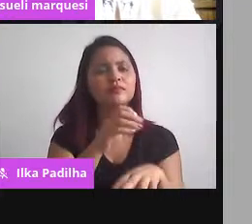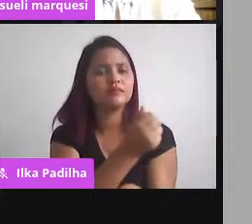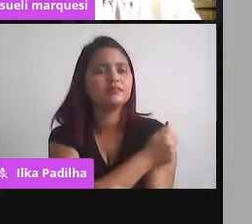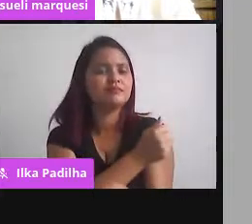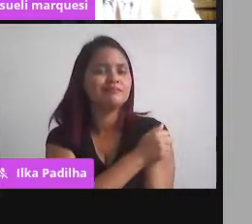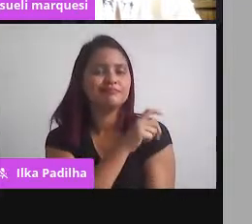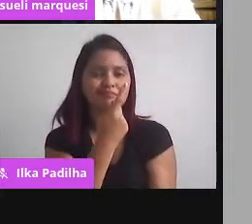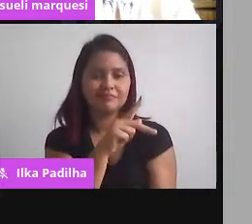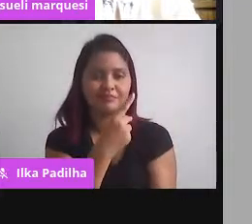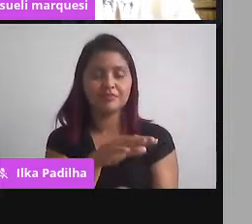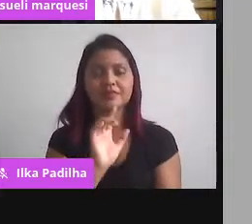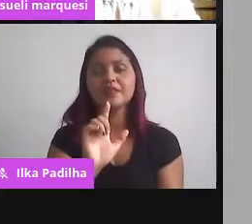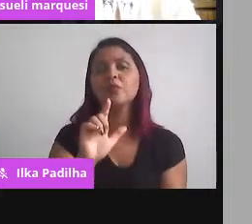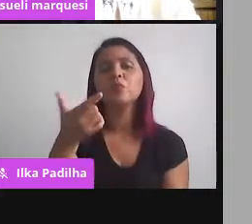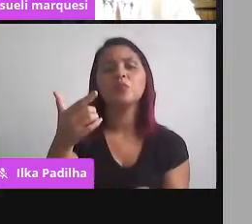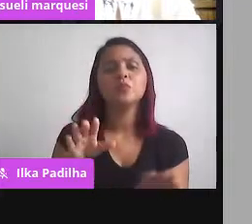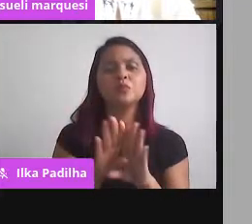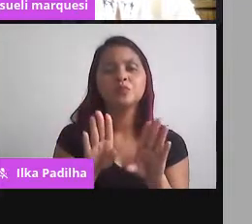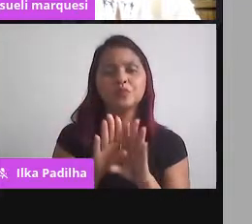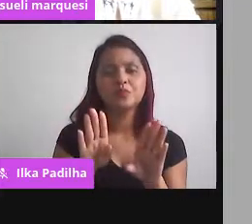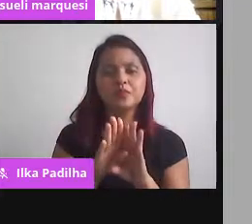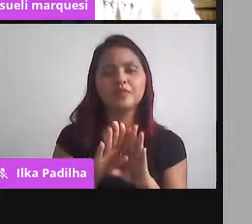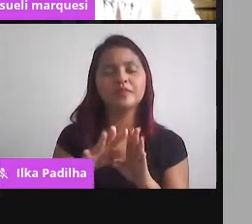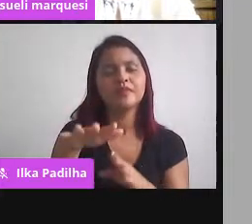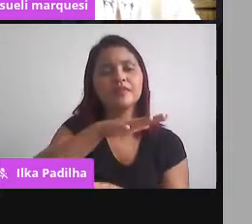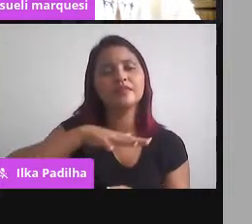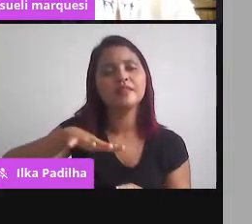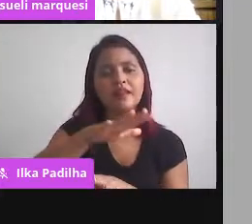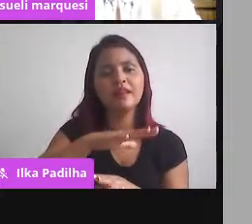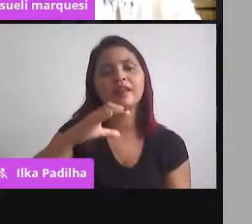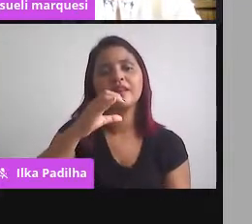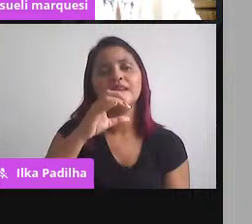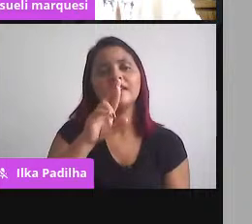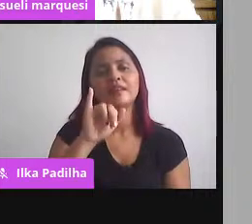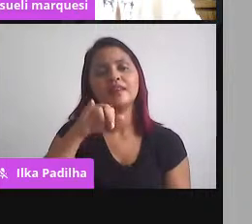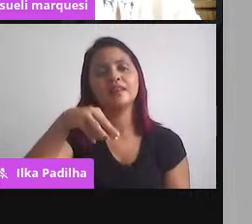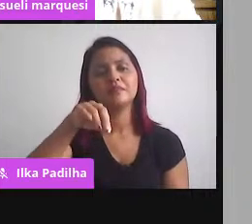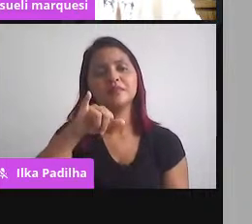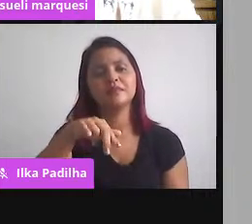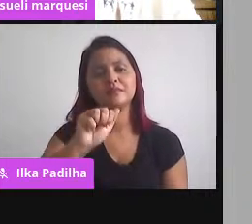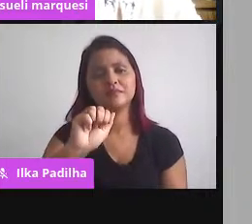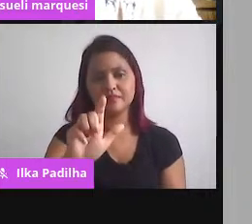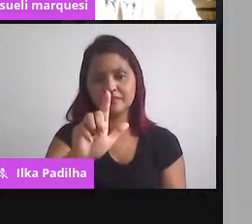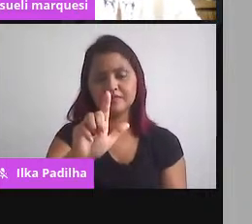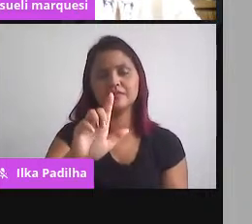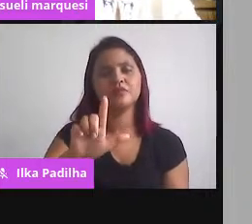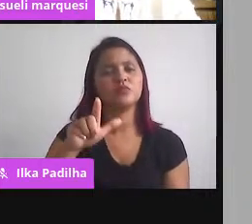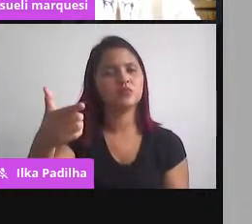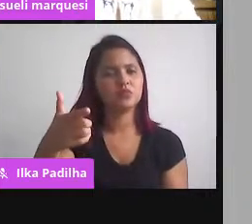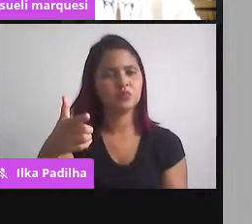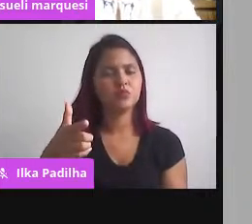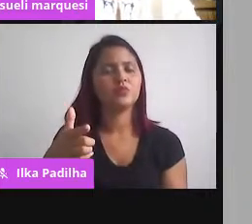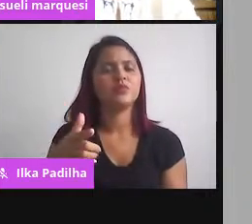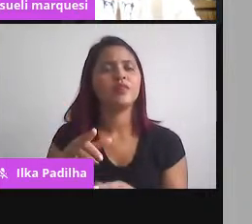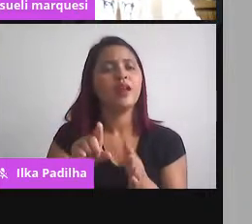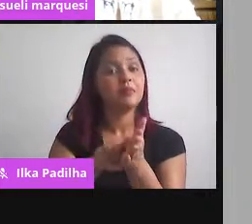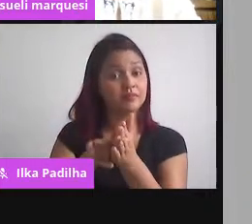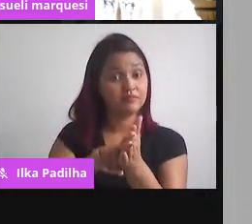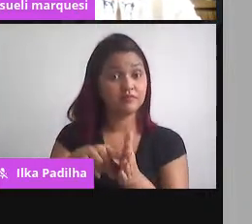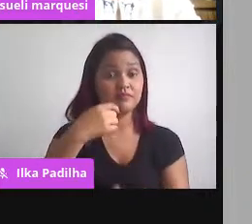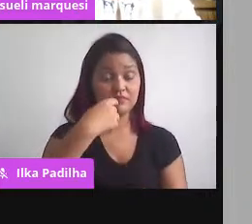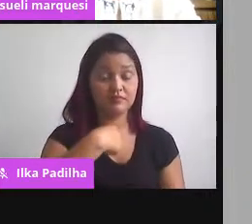um outro que foi o plano de texto na área criminal, né? Então, essa aqui foi a pesquisa que eu fiz